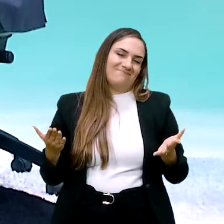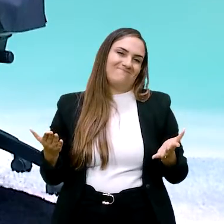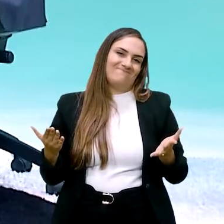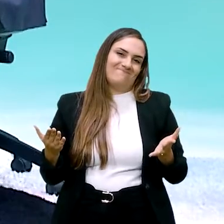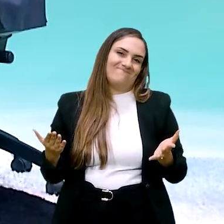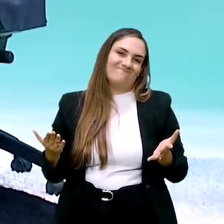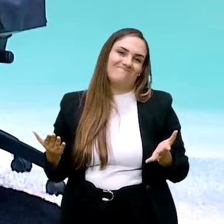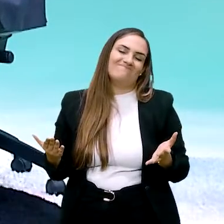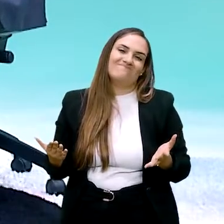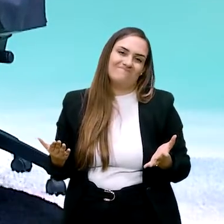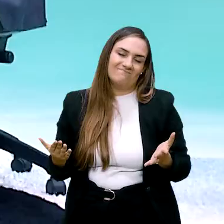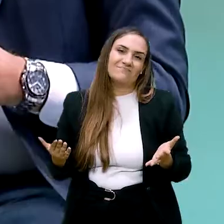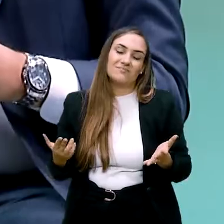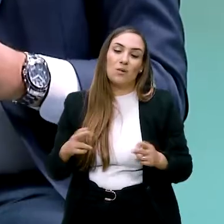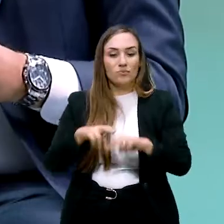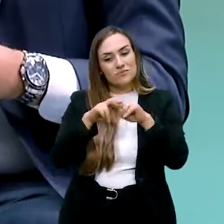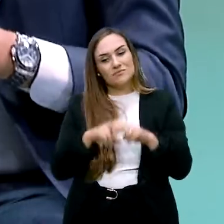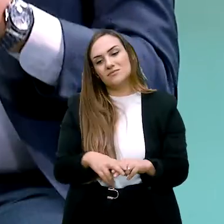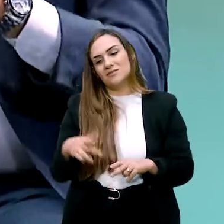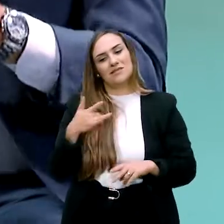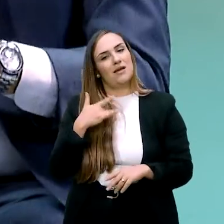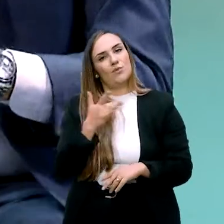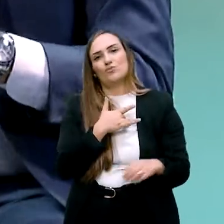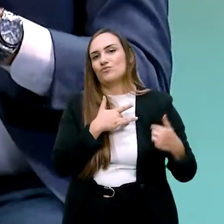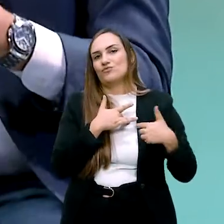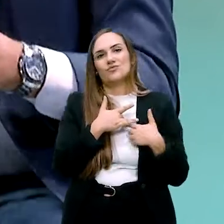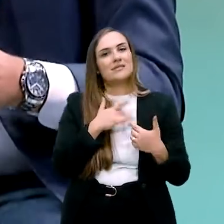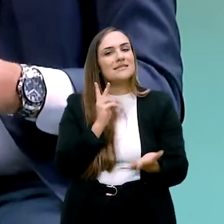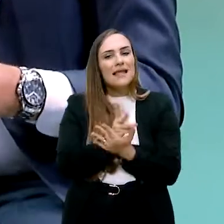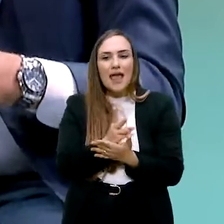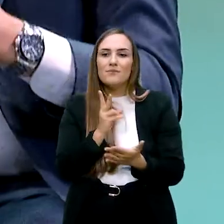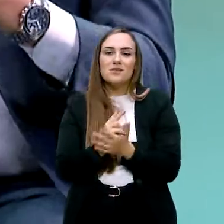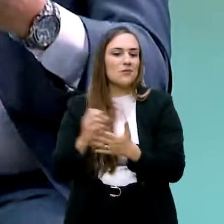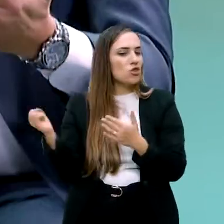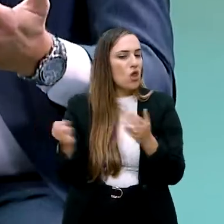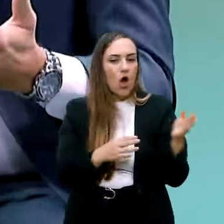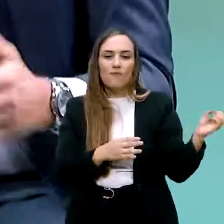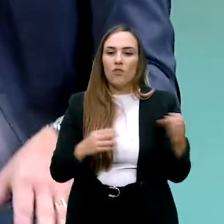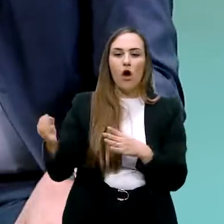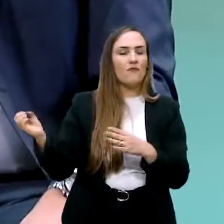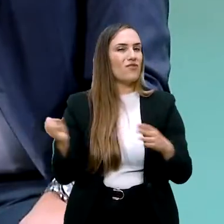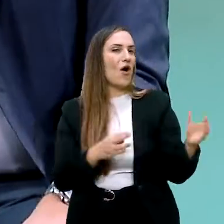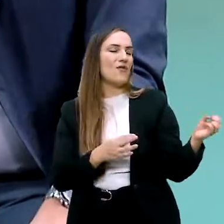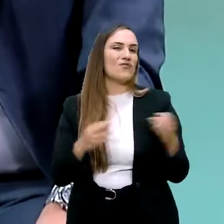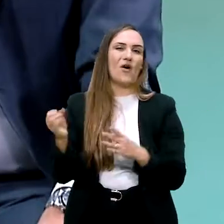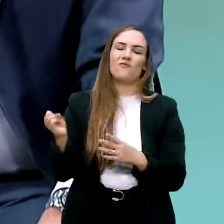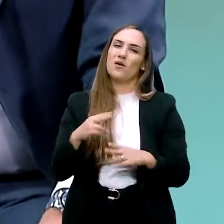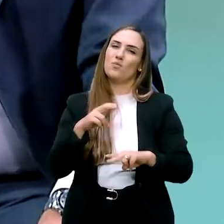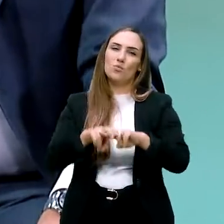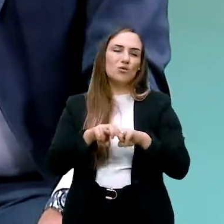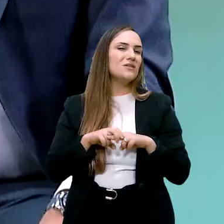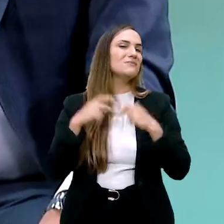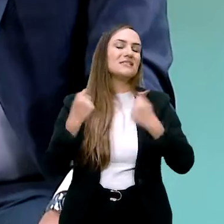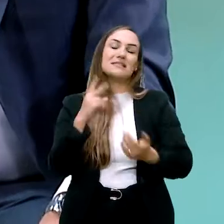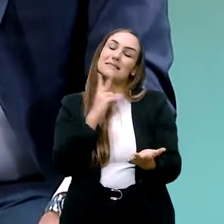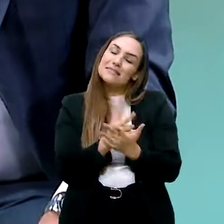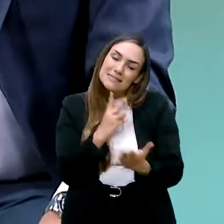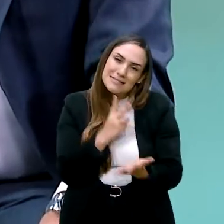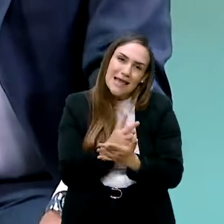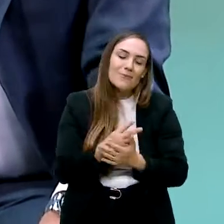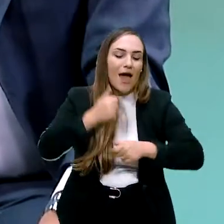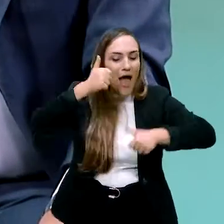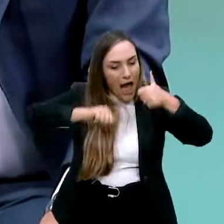constantemente. Então, a saúde ela está em constante movimento e por isso a necessidade de uma análise cada vez